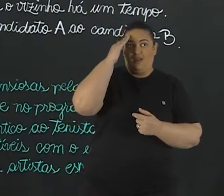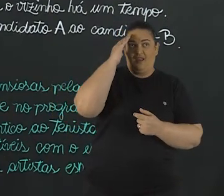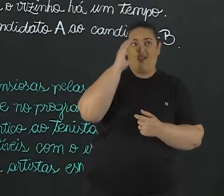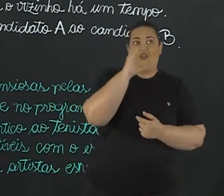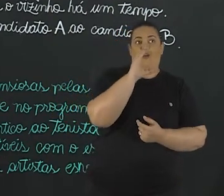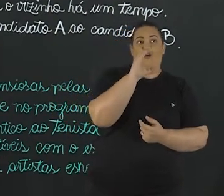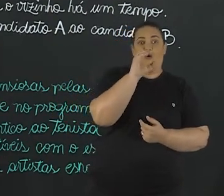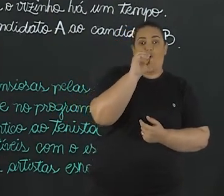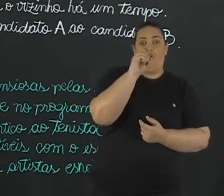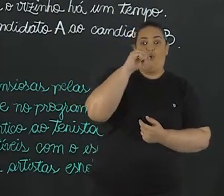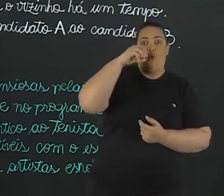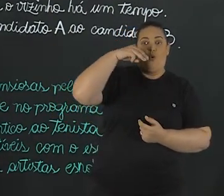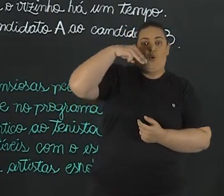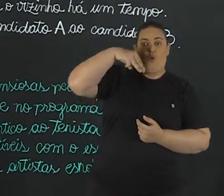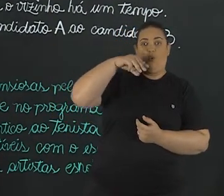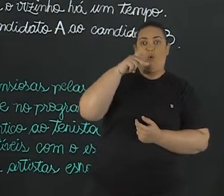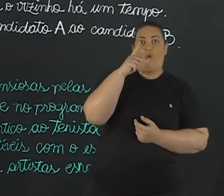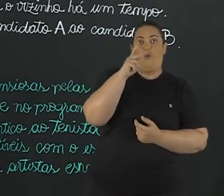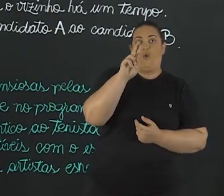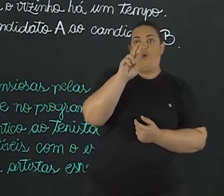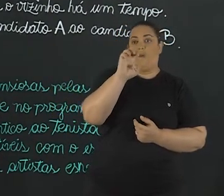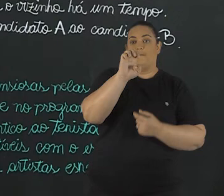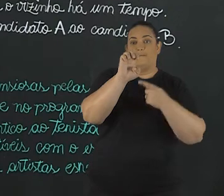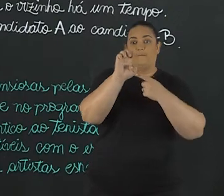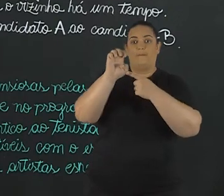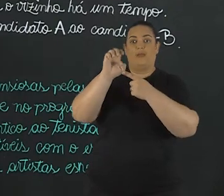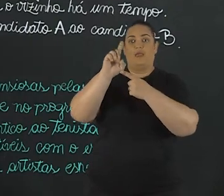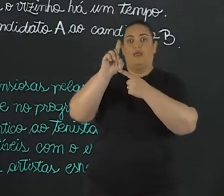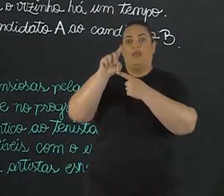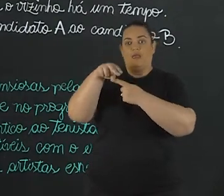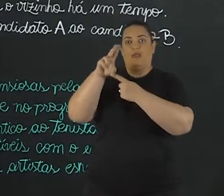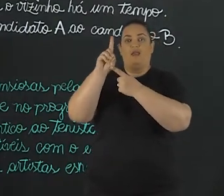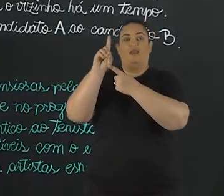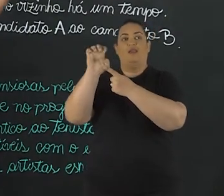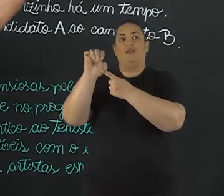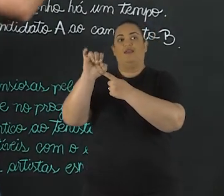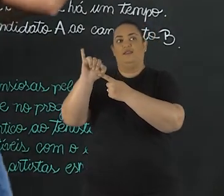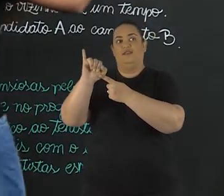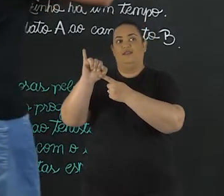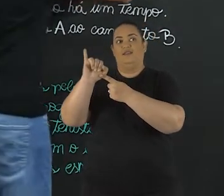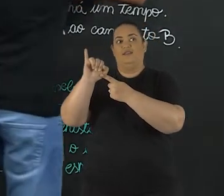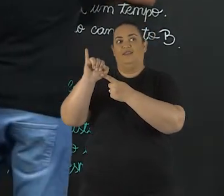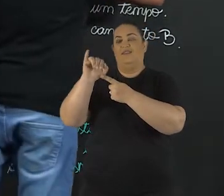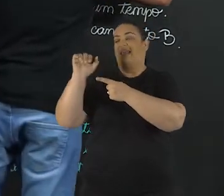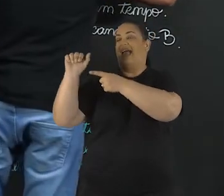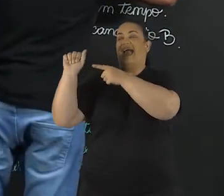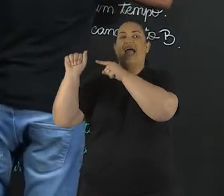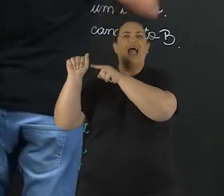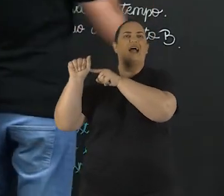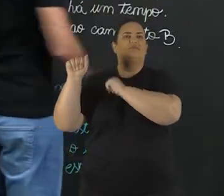compreender, compreendi a questão, mas não consegui acertá-la.